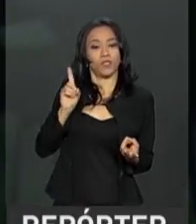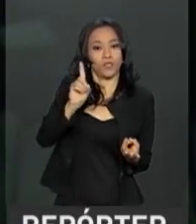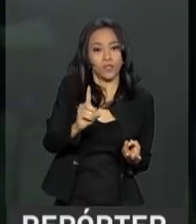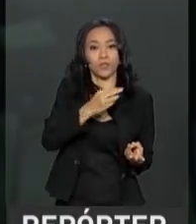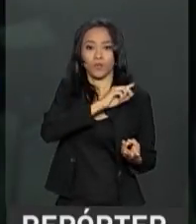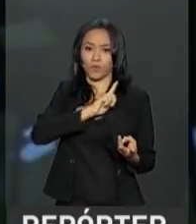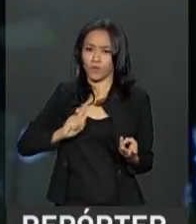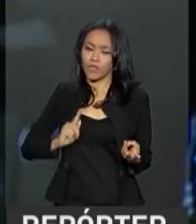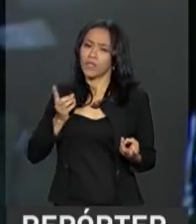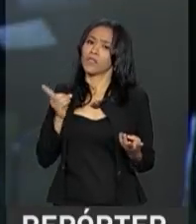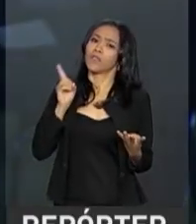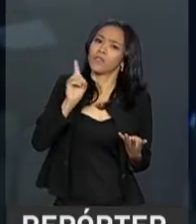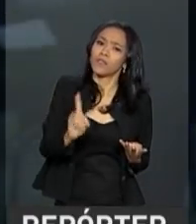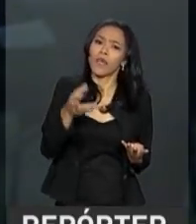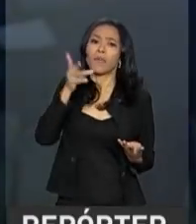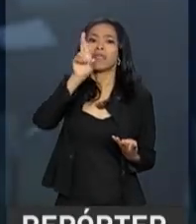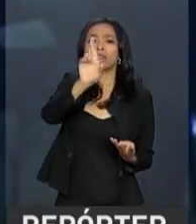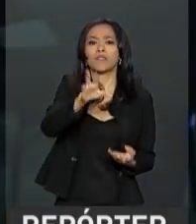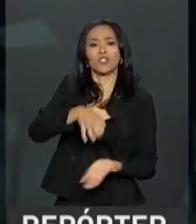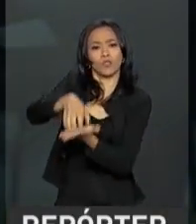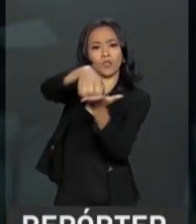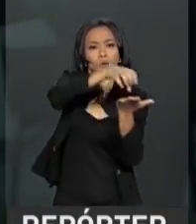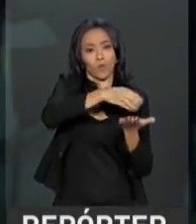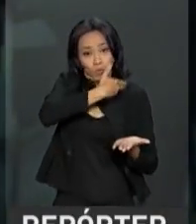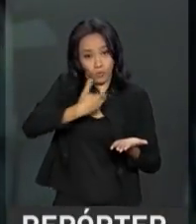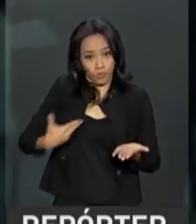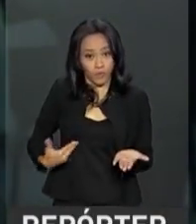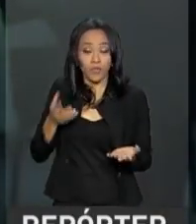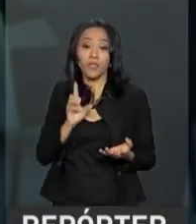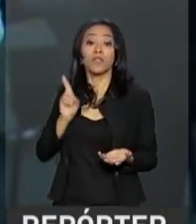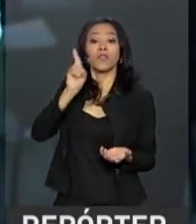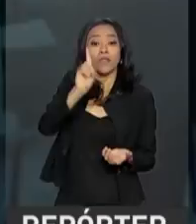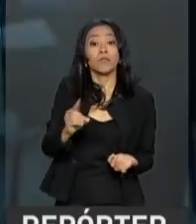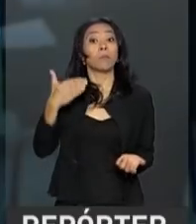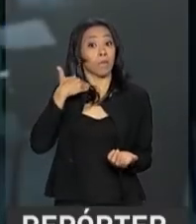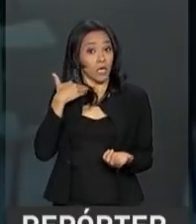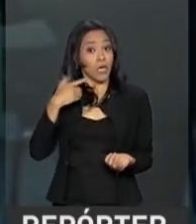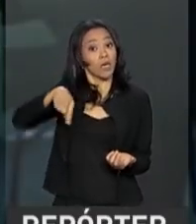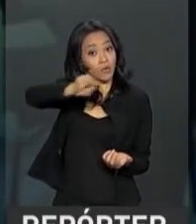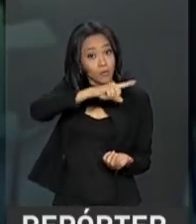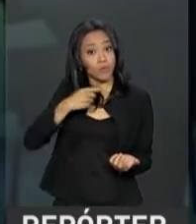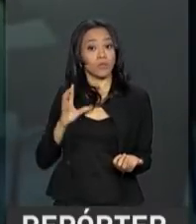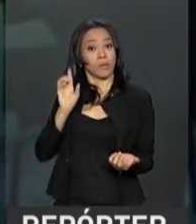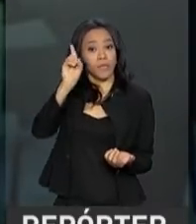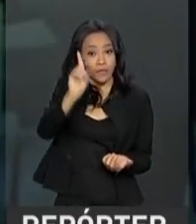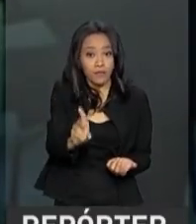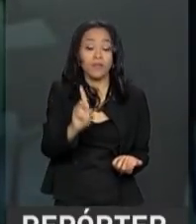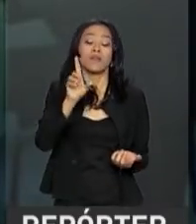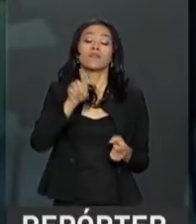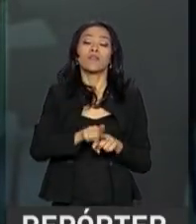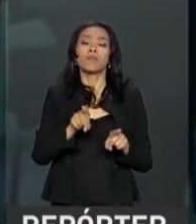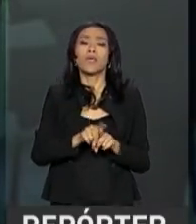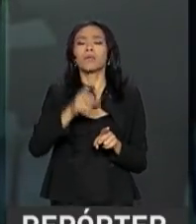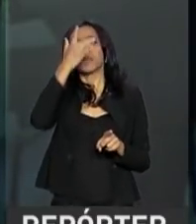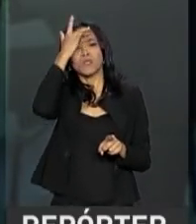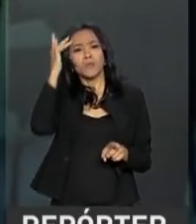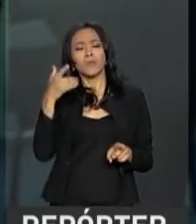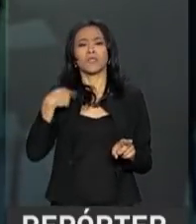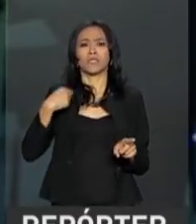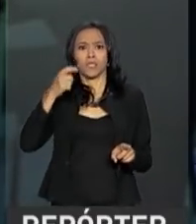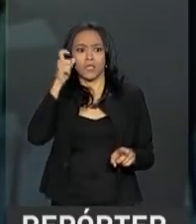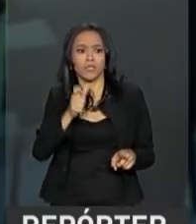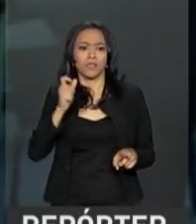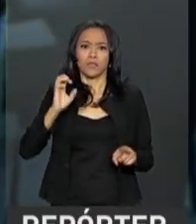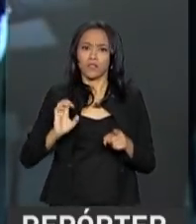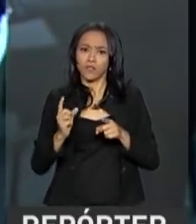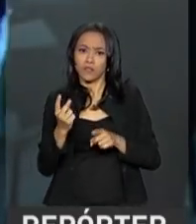governo, representantes de órgãos e instituições públicas, de bancos públicos, também empresários e investidores aí do Brasil